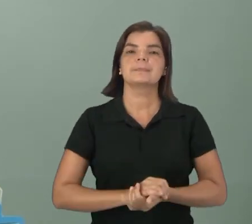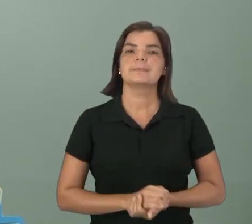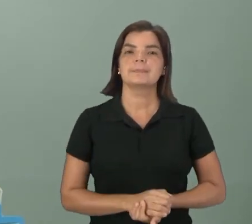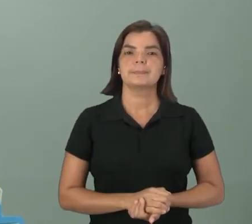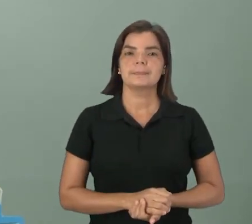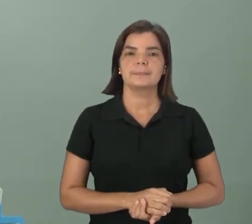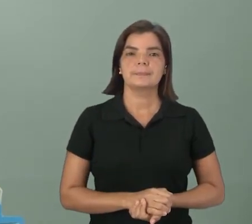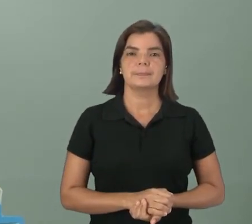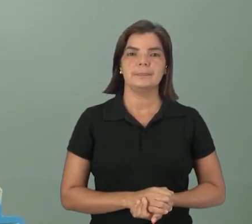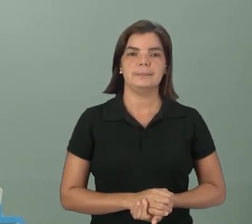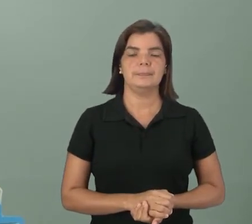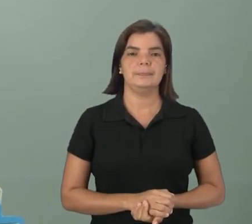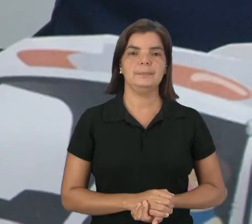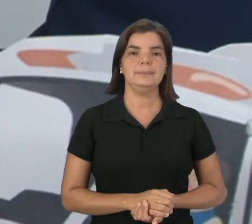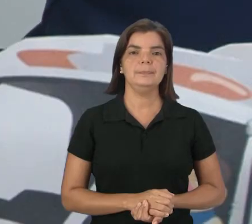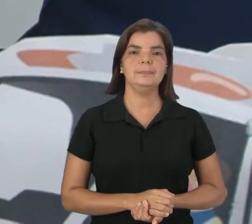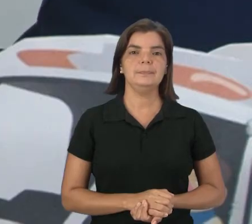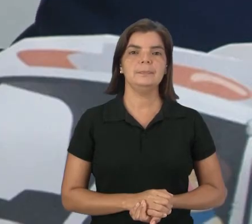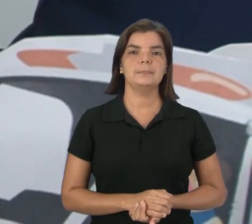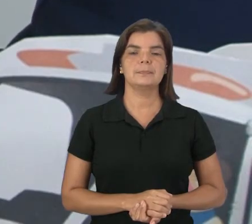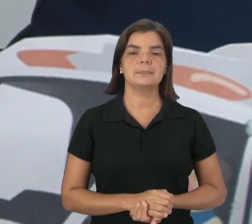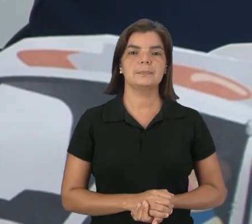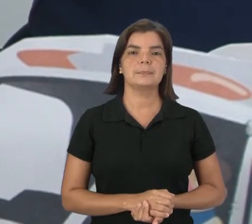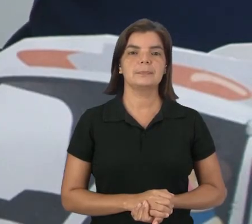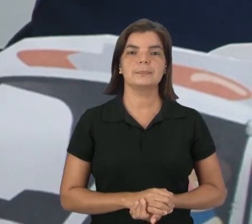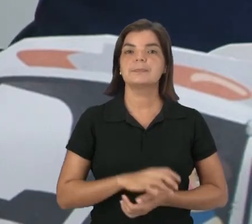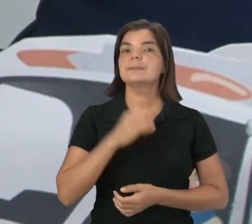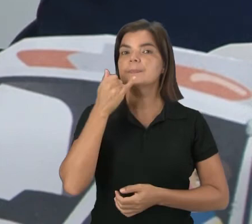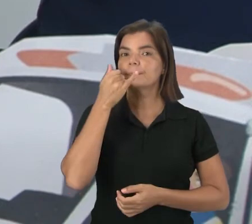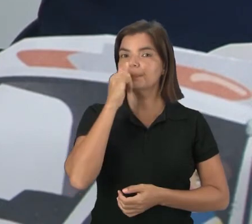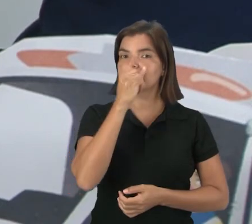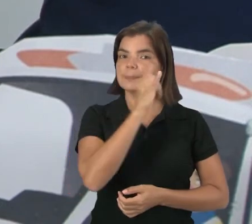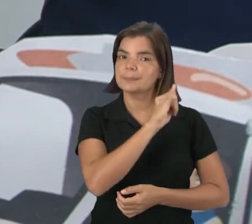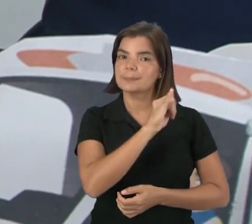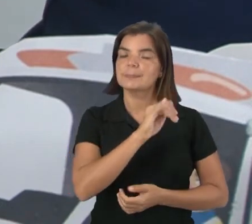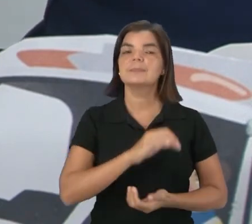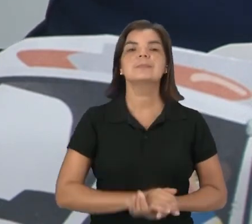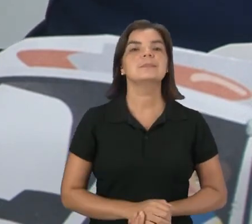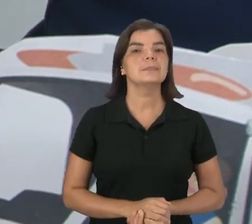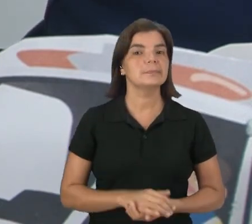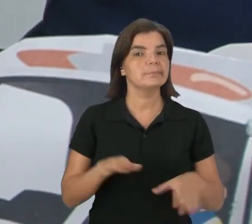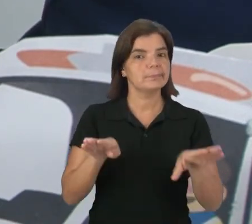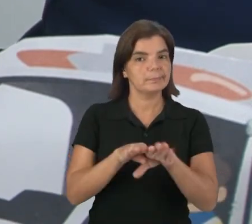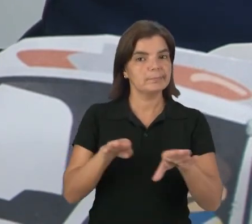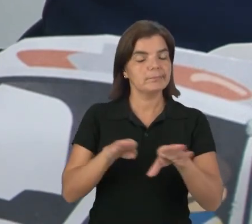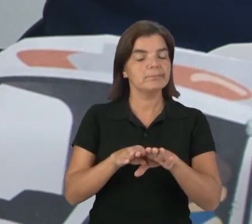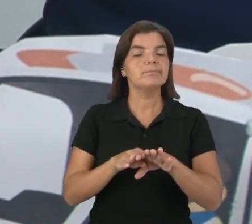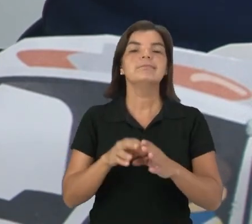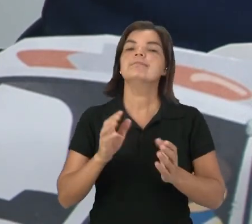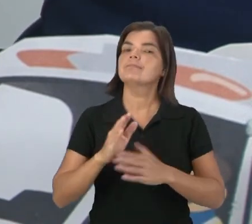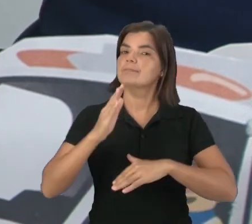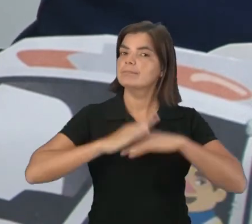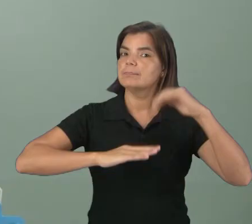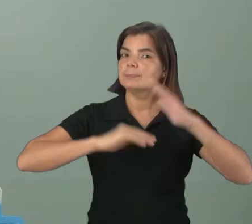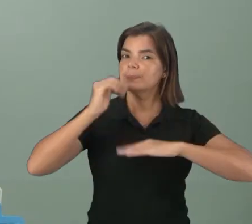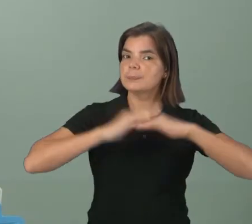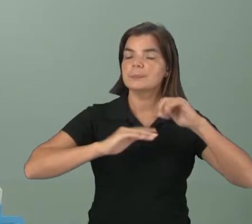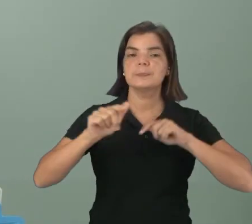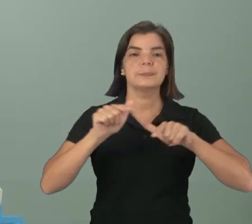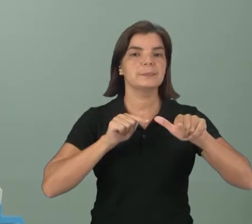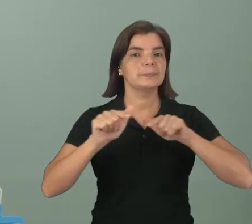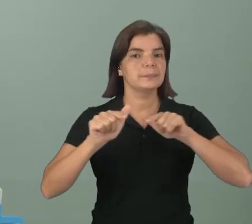certo essa aqui é a dentista vem Os Dentistas podem exercer suas profissões